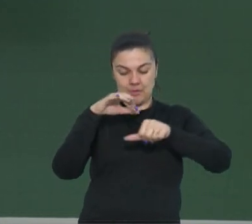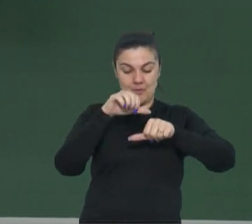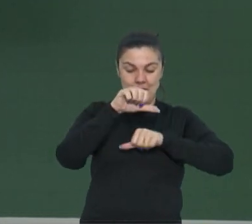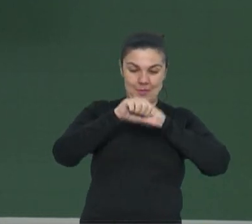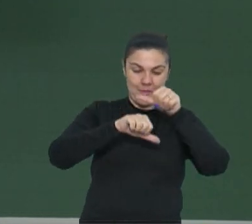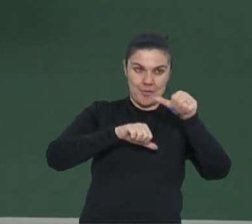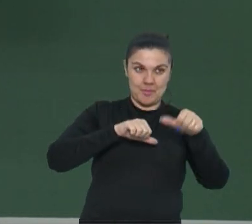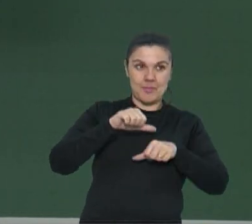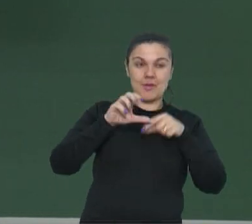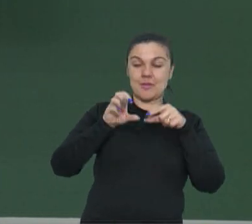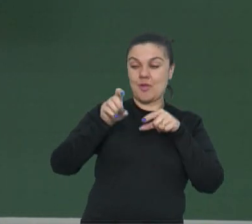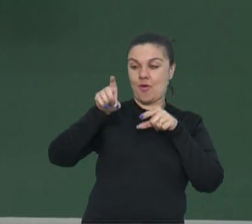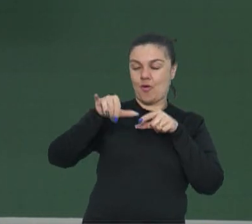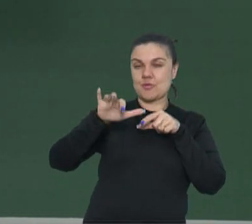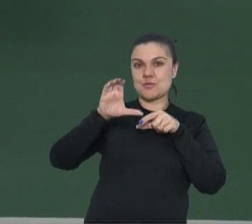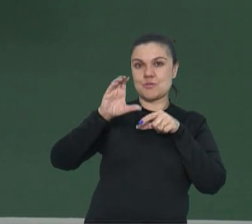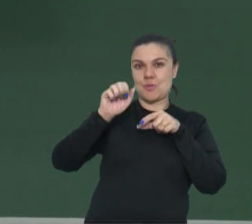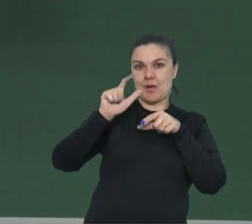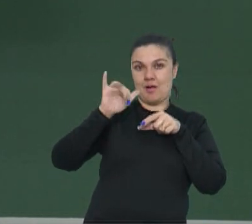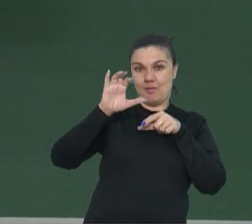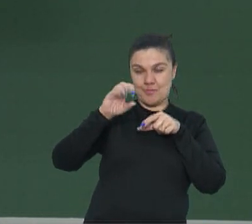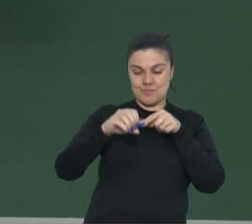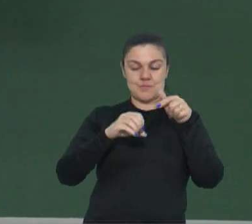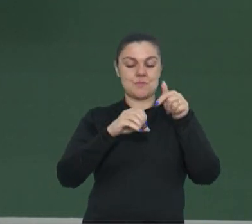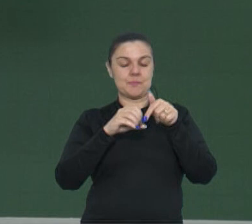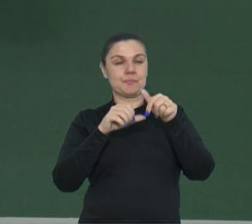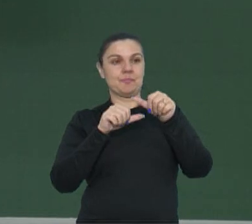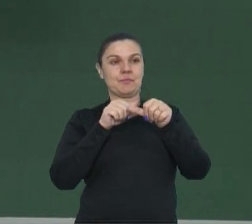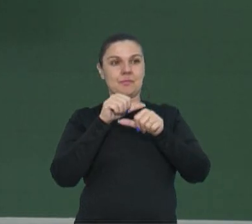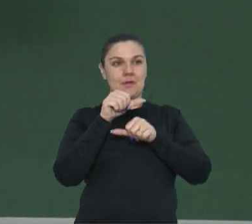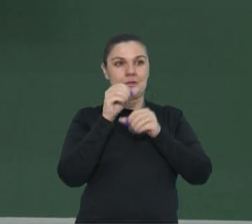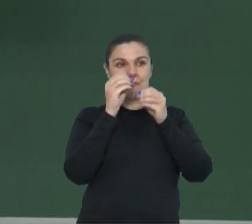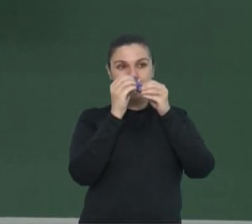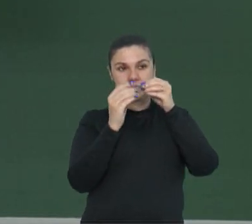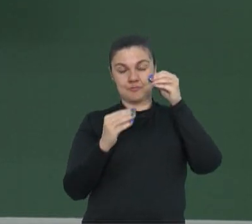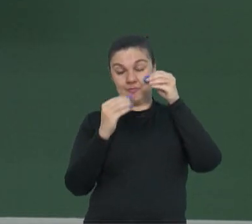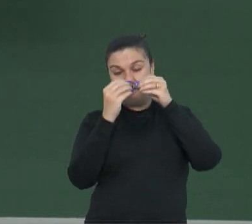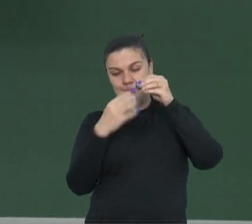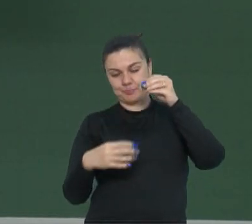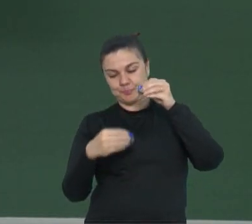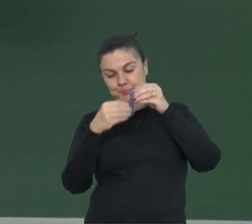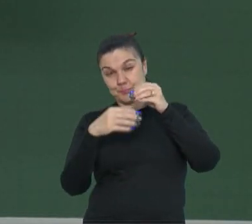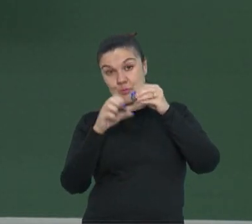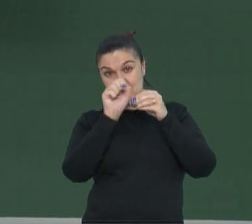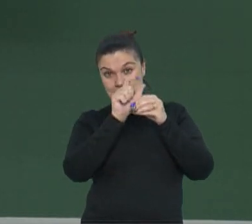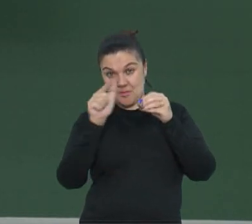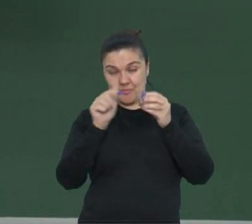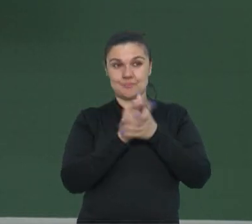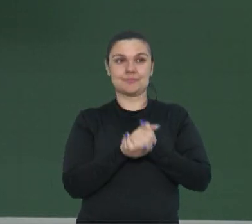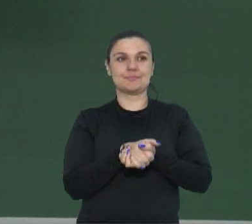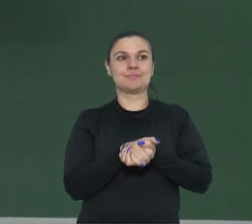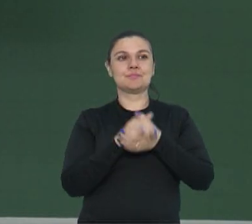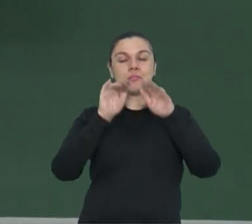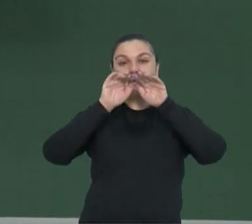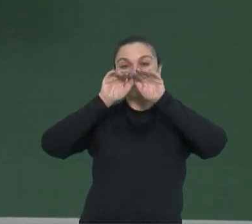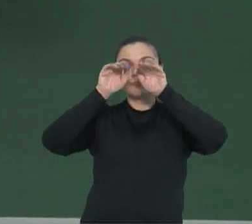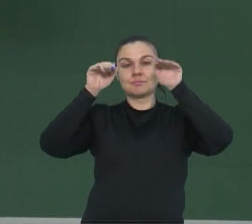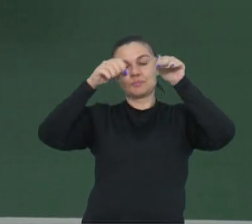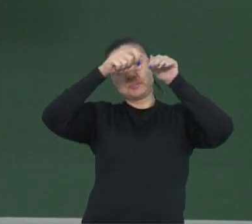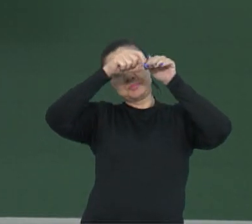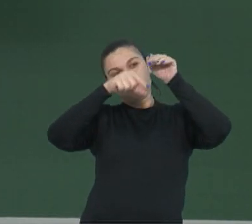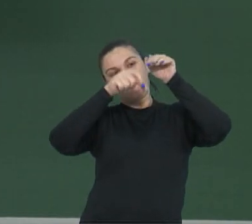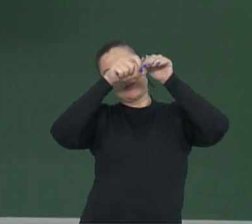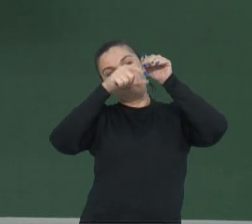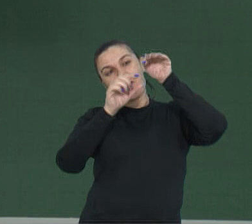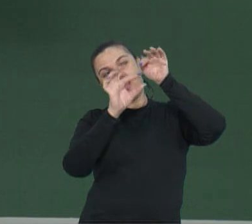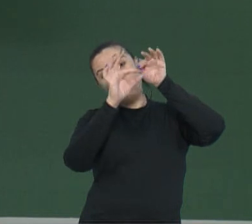com o hidróxido de cálcio ou com o calcário e começa a transportar esses sais. Esses sais sendo carregados começam a ficar